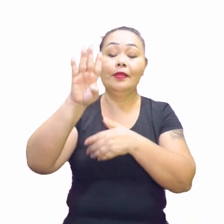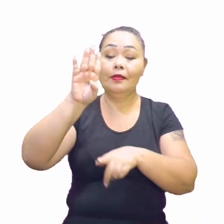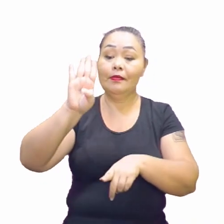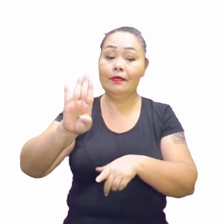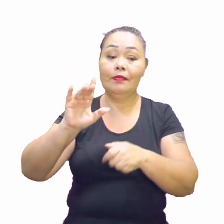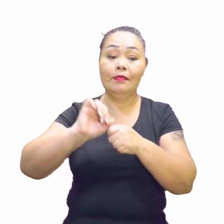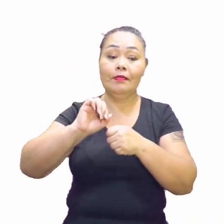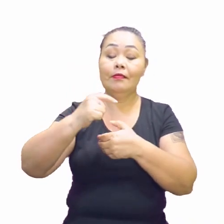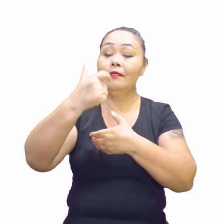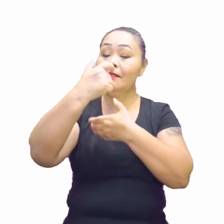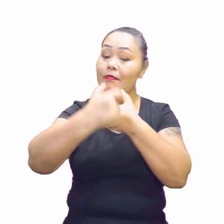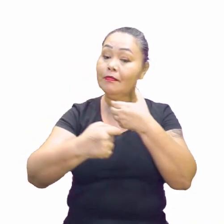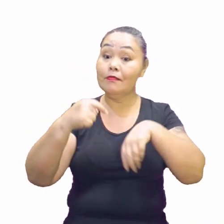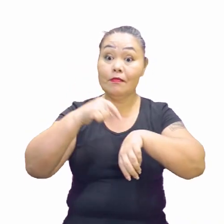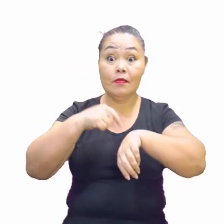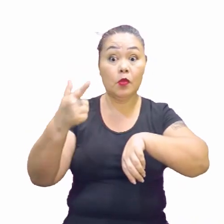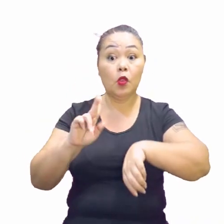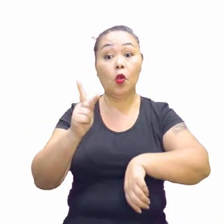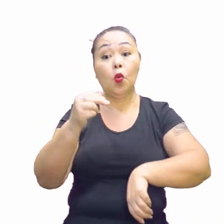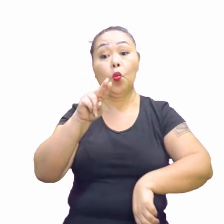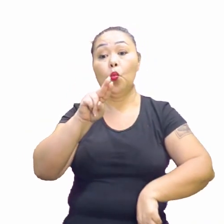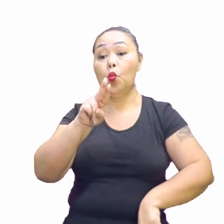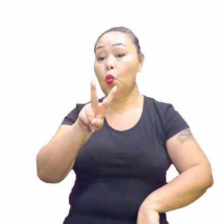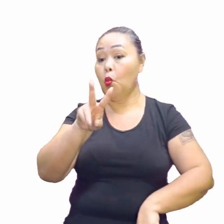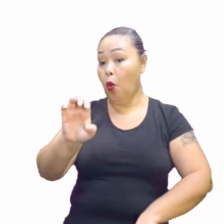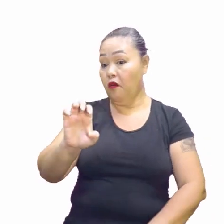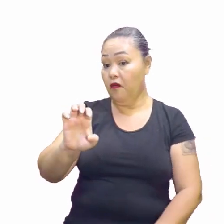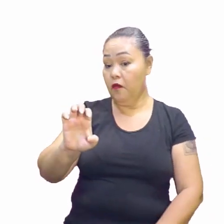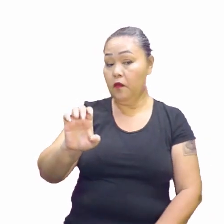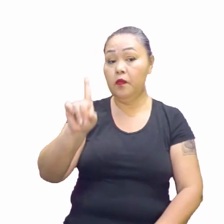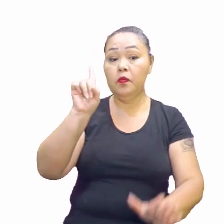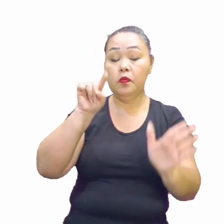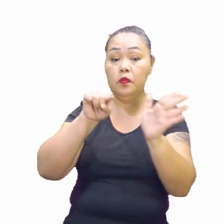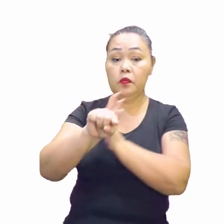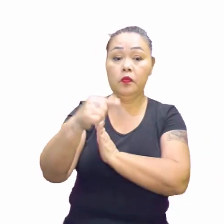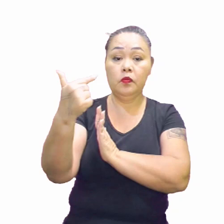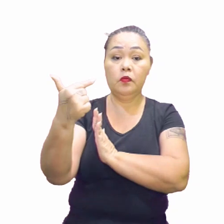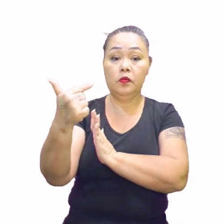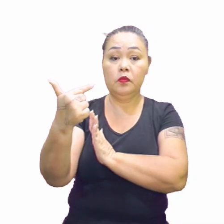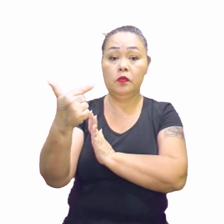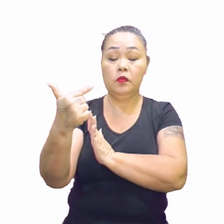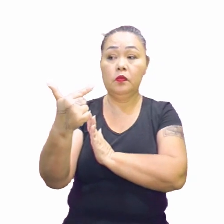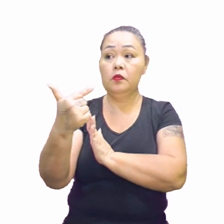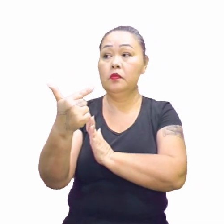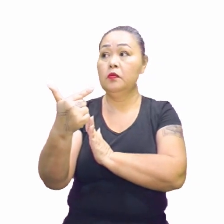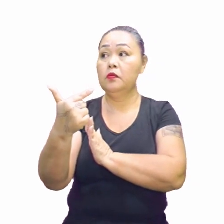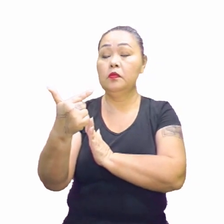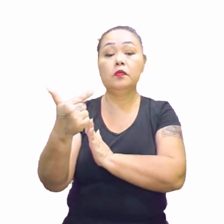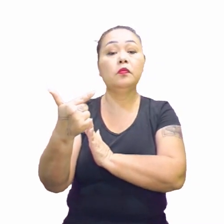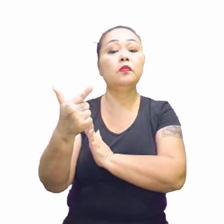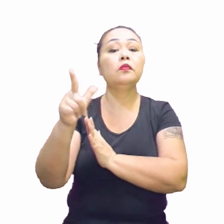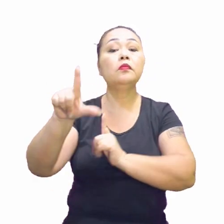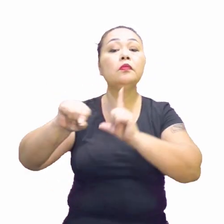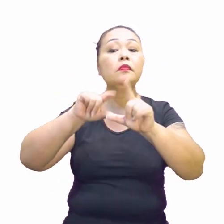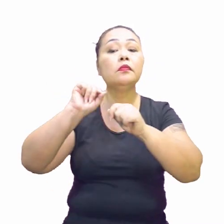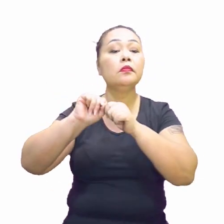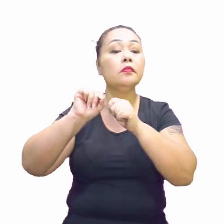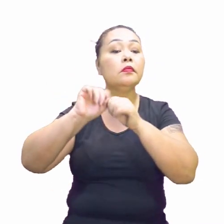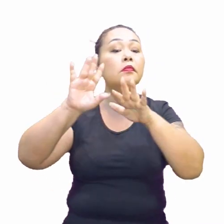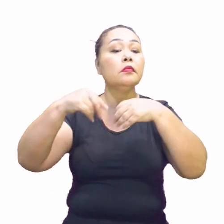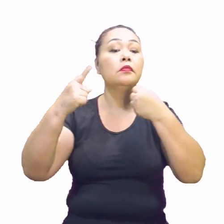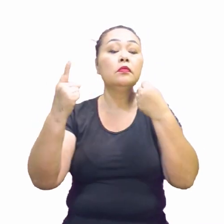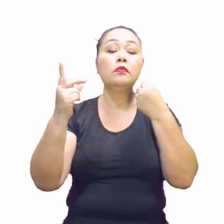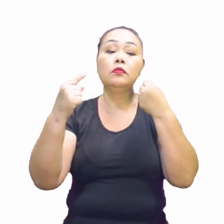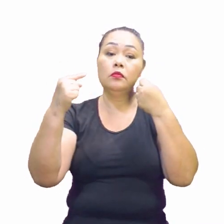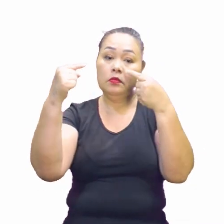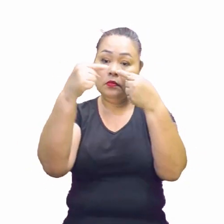B, momentos houve. Vamos para a questão 2. Assinale a opção em